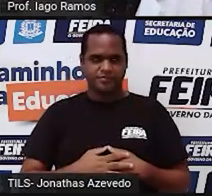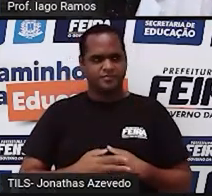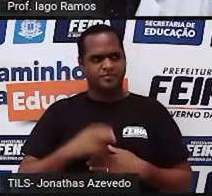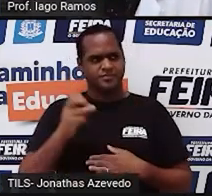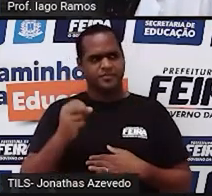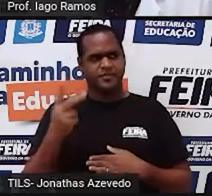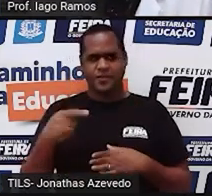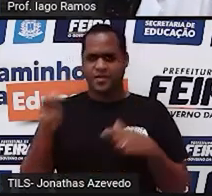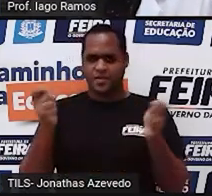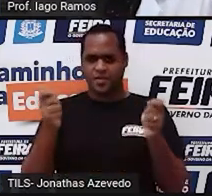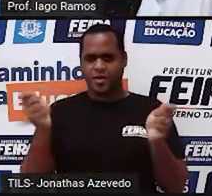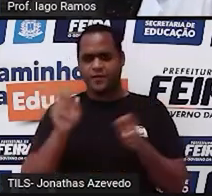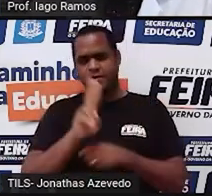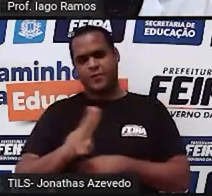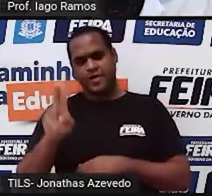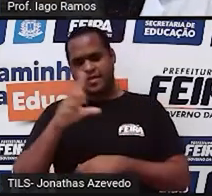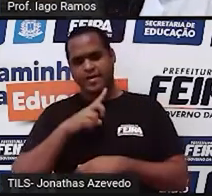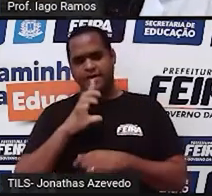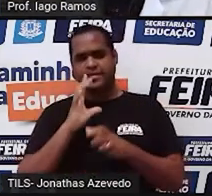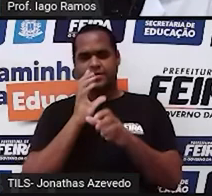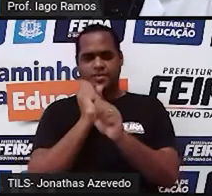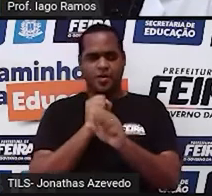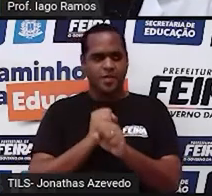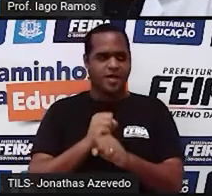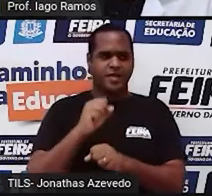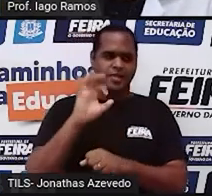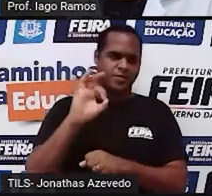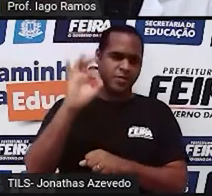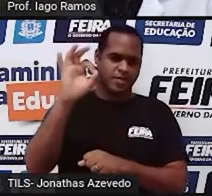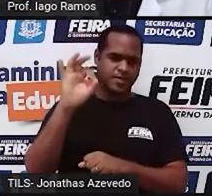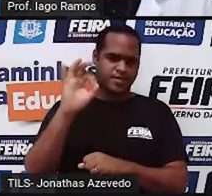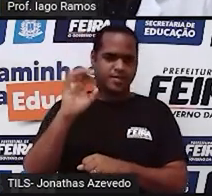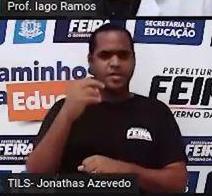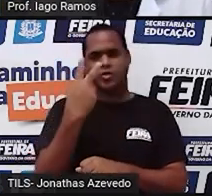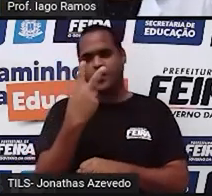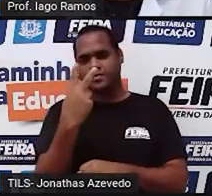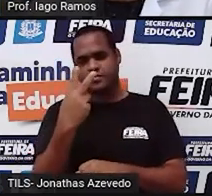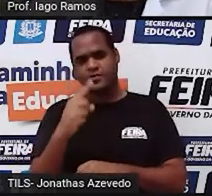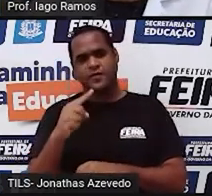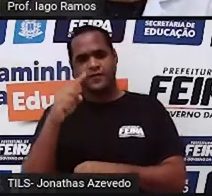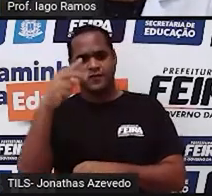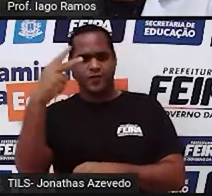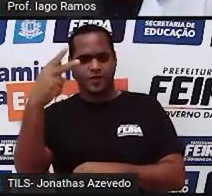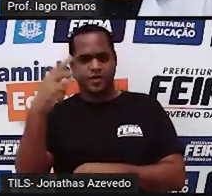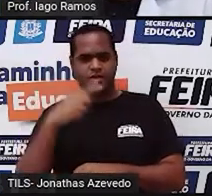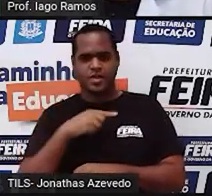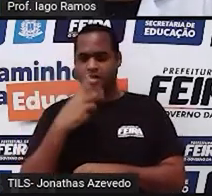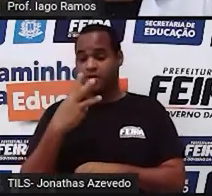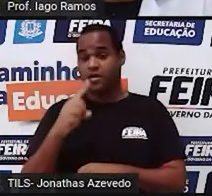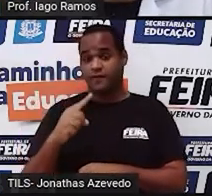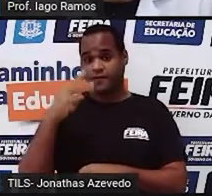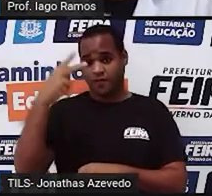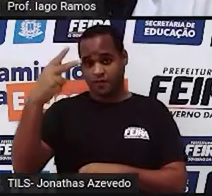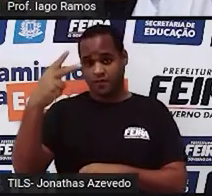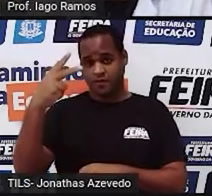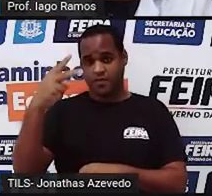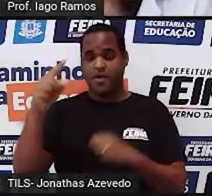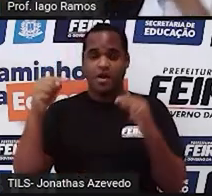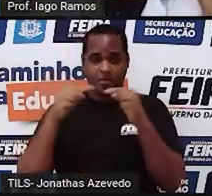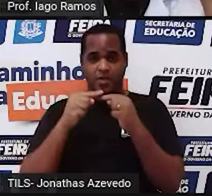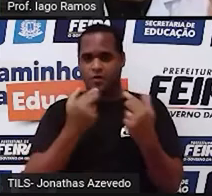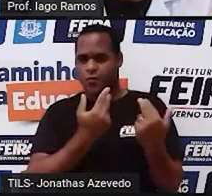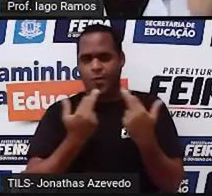você pode usar isso na forma de potência 2 elevado a 2 é igual a 4 e 2 elevado a 2